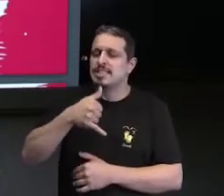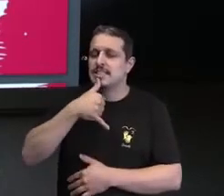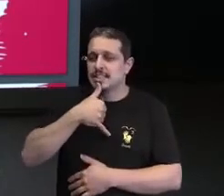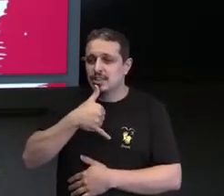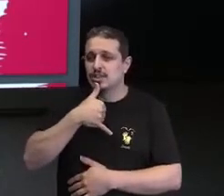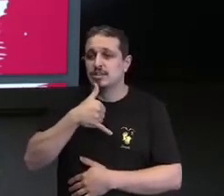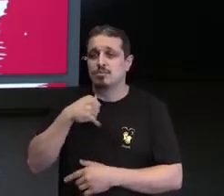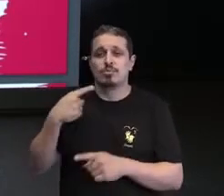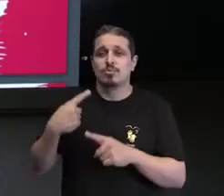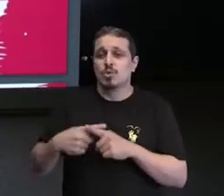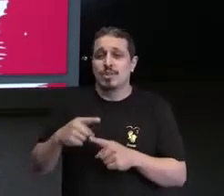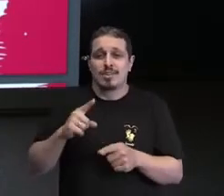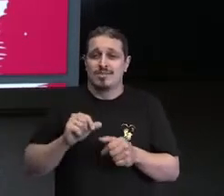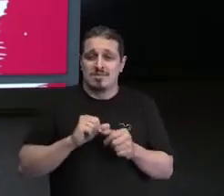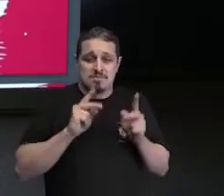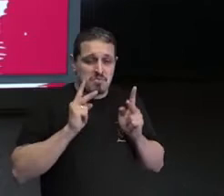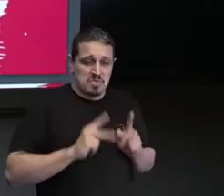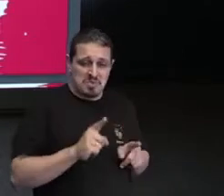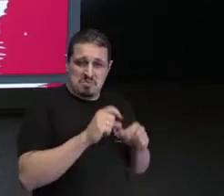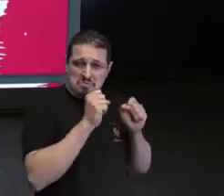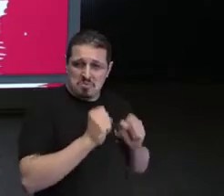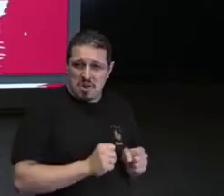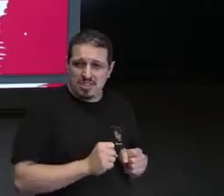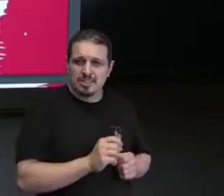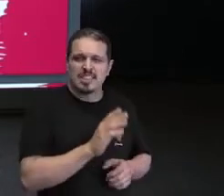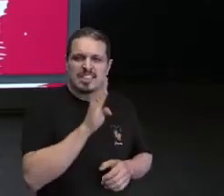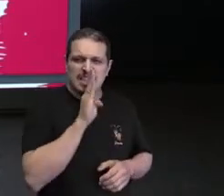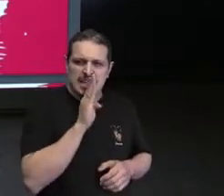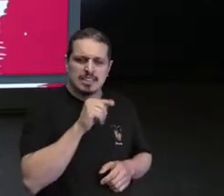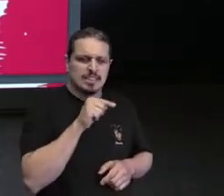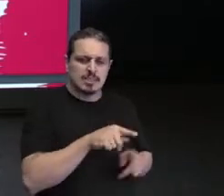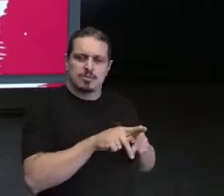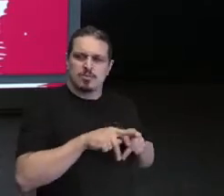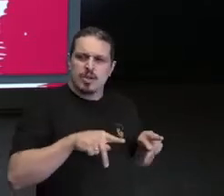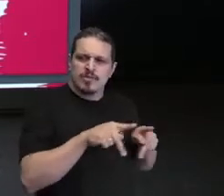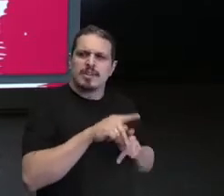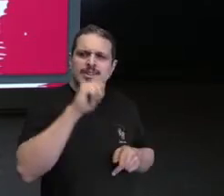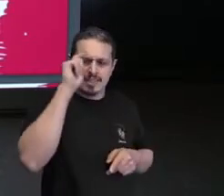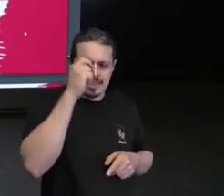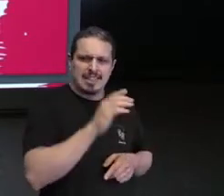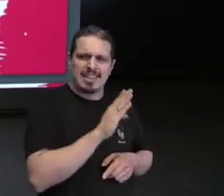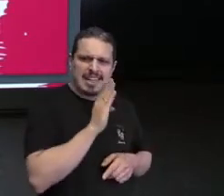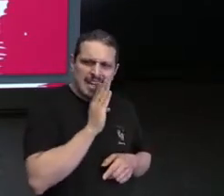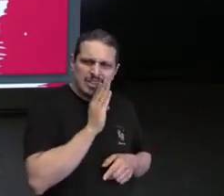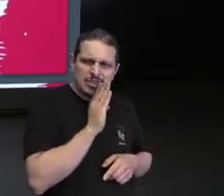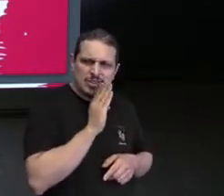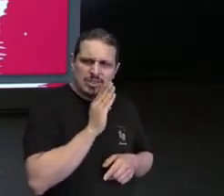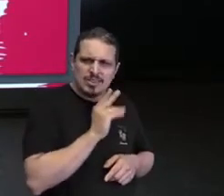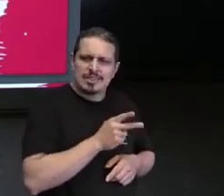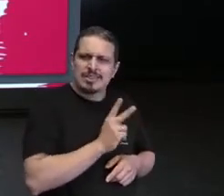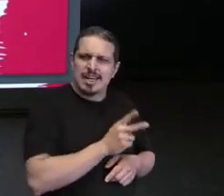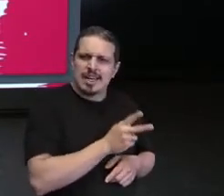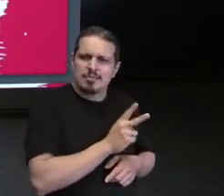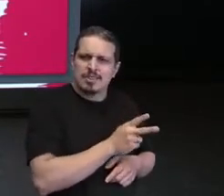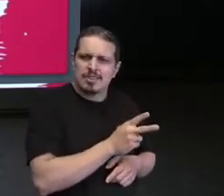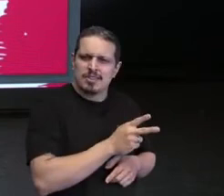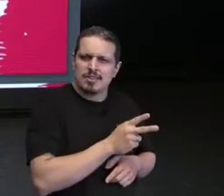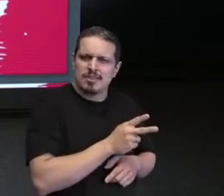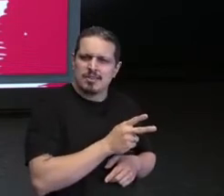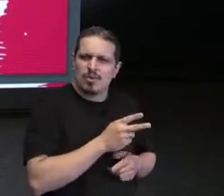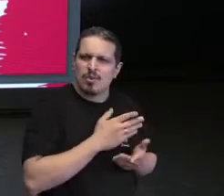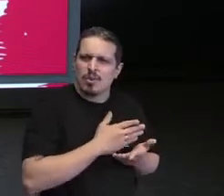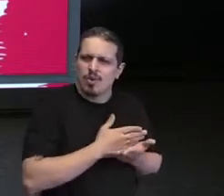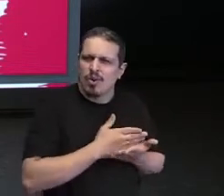negligenciado que é silenciado e que volta aquela pergunta do início que a gente começou quando eu quando eu comecei a falar aqui